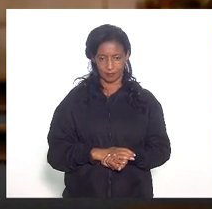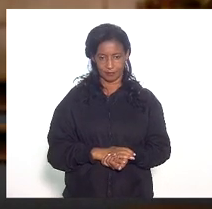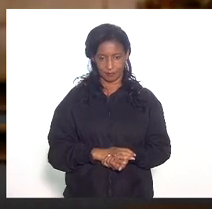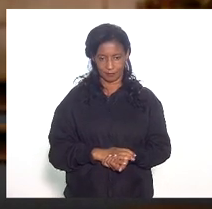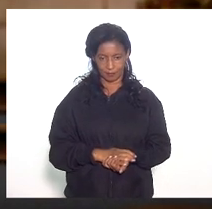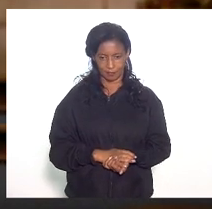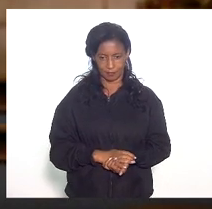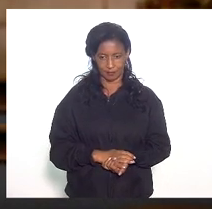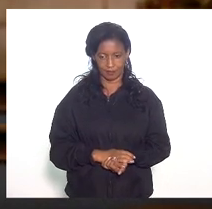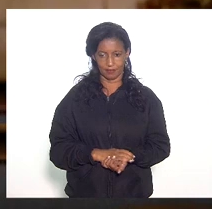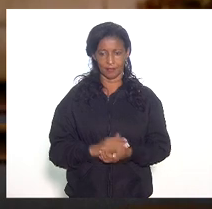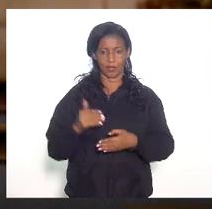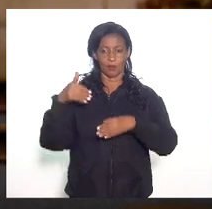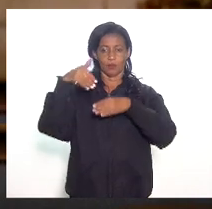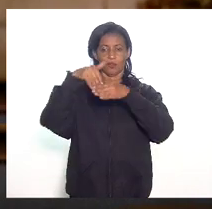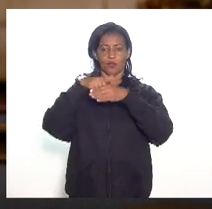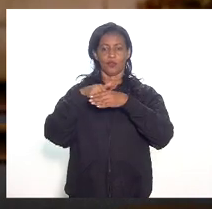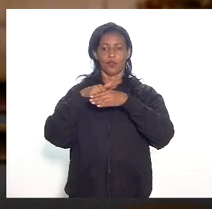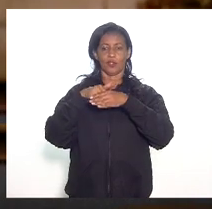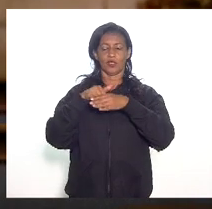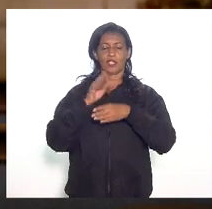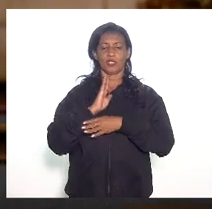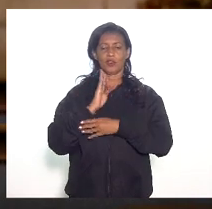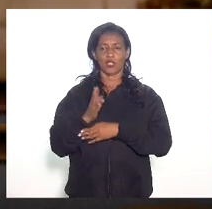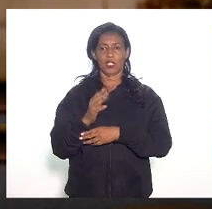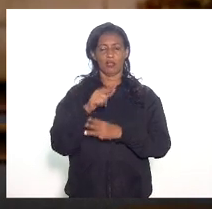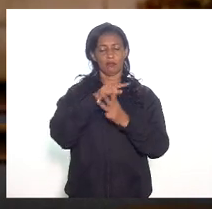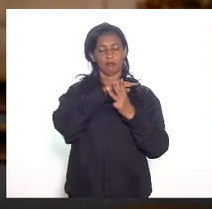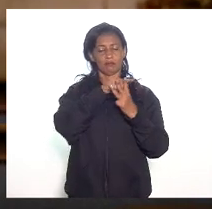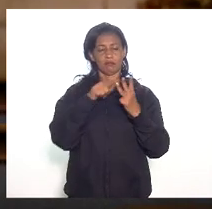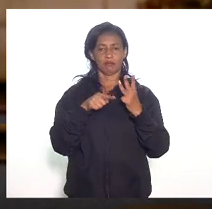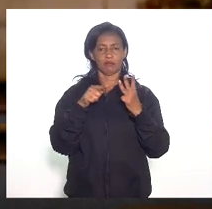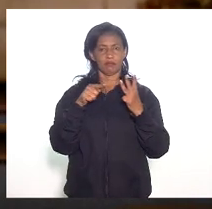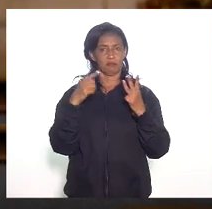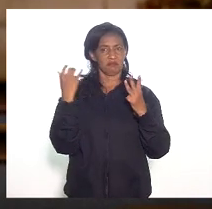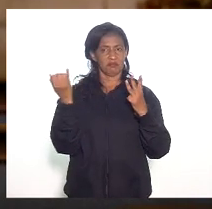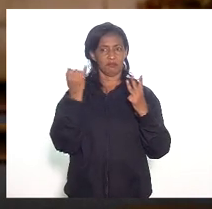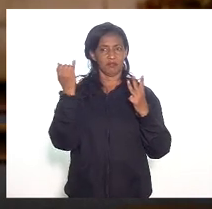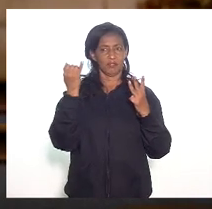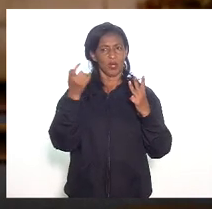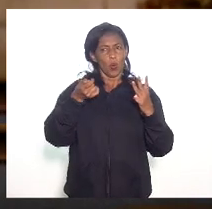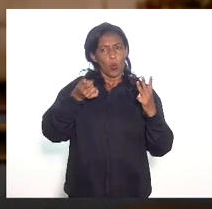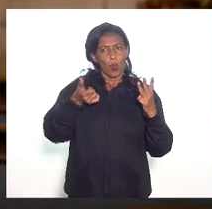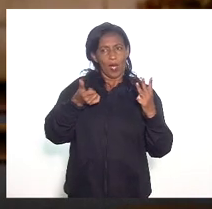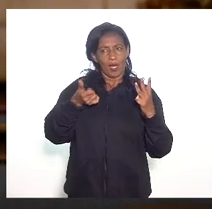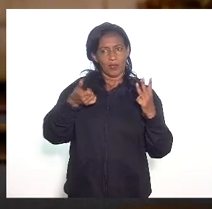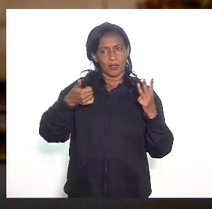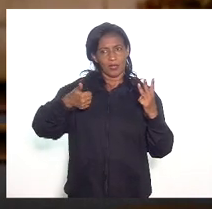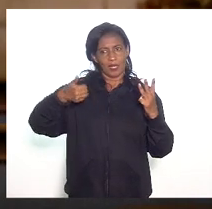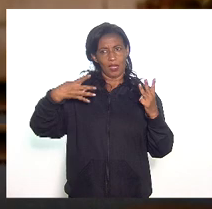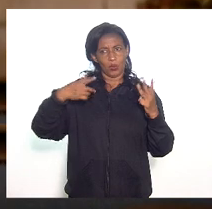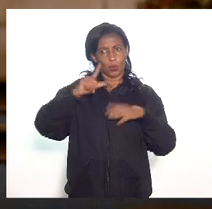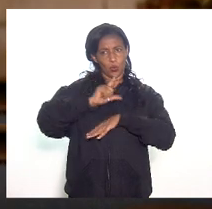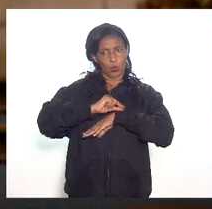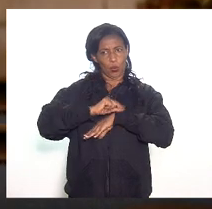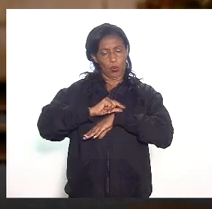posso fazer a votação direta porque são três destaques já são quase 14 horas 13 e 57